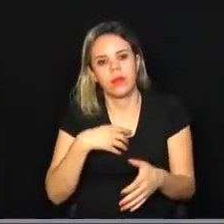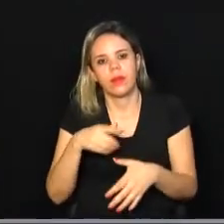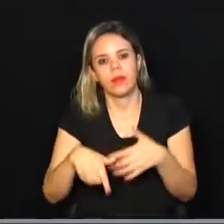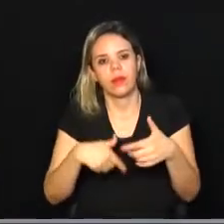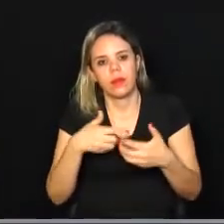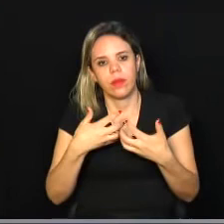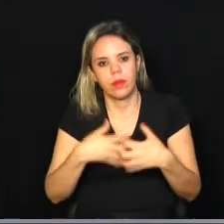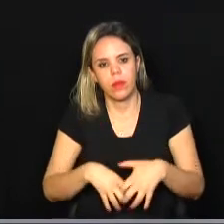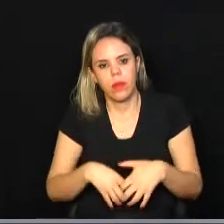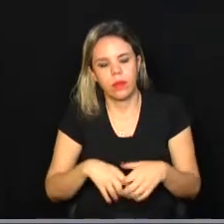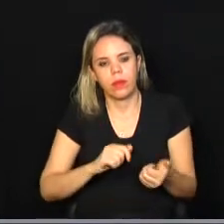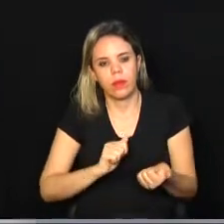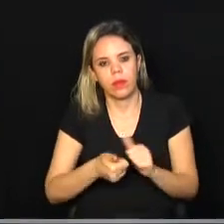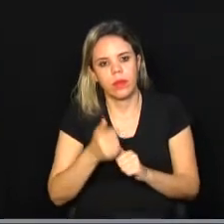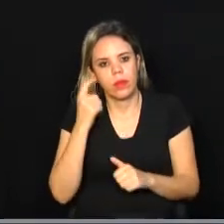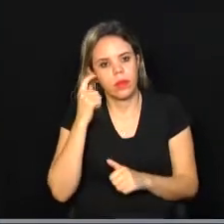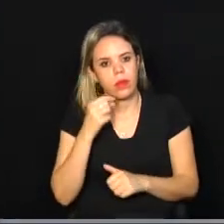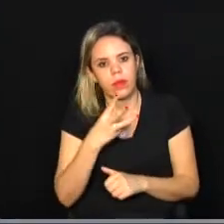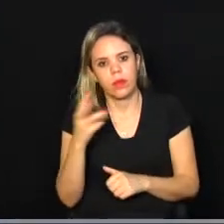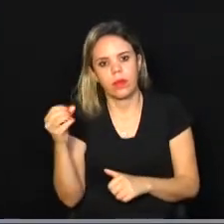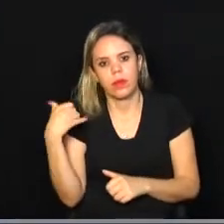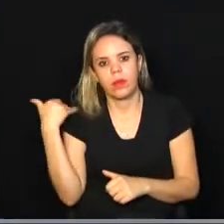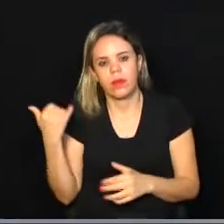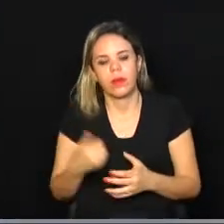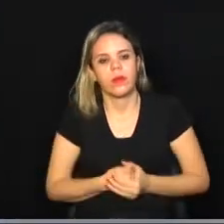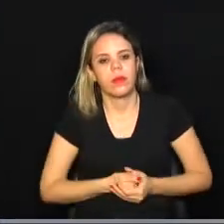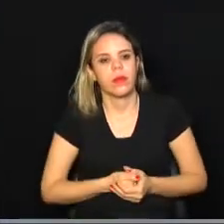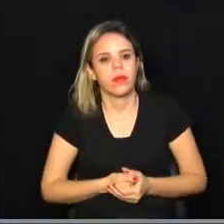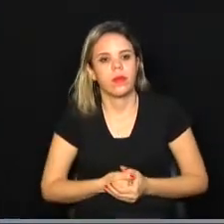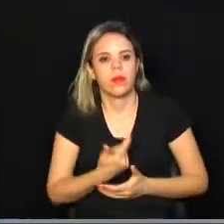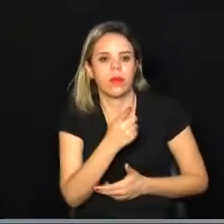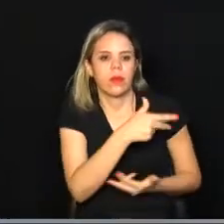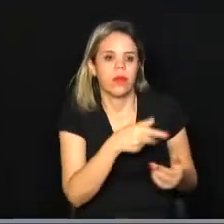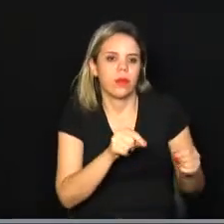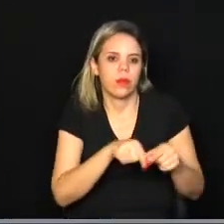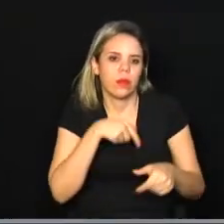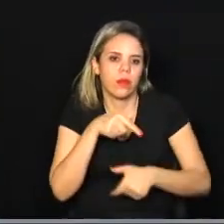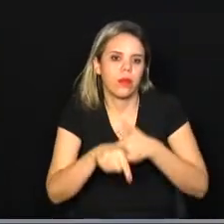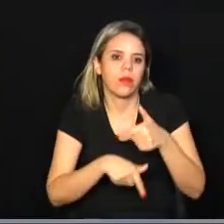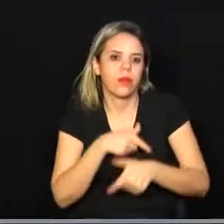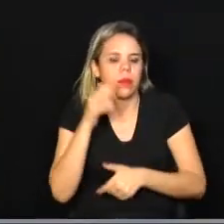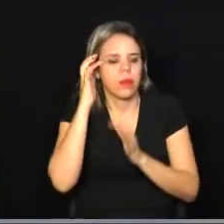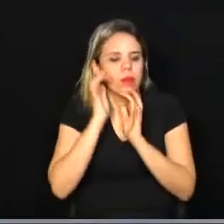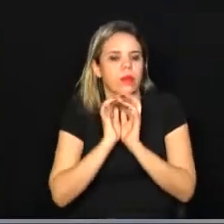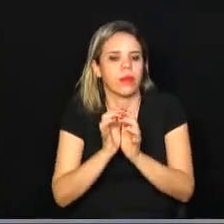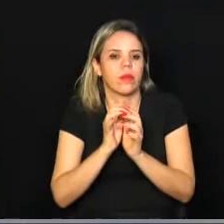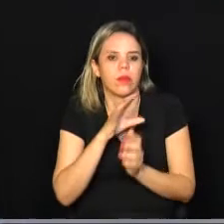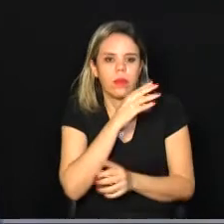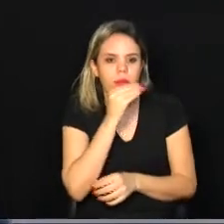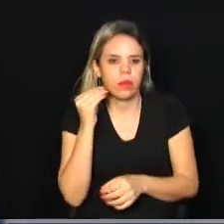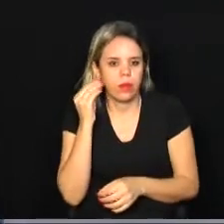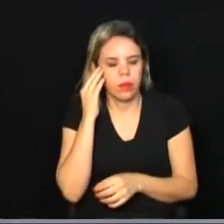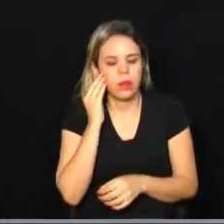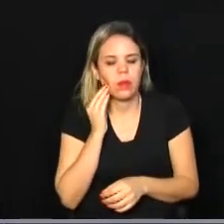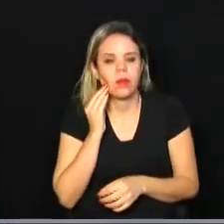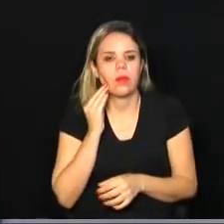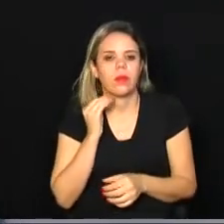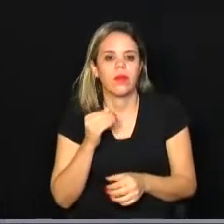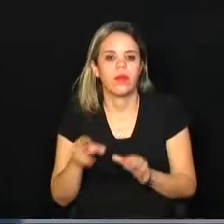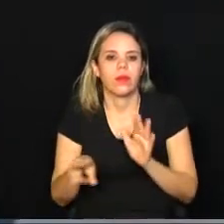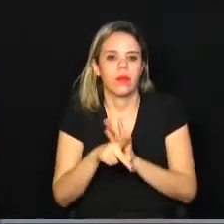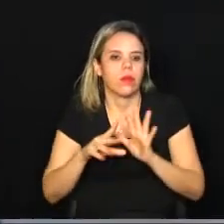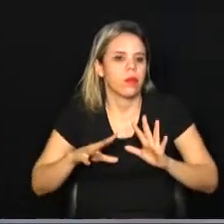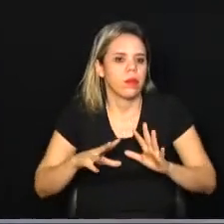operandi, que são atletas com 30 anos. E outra coisa é você trabalhar com cérebros adolescentes que se apropriam